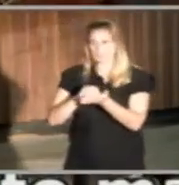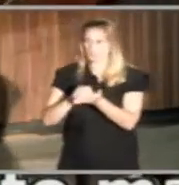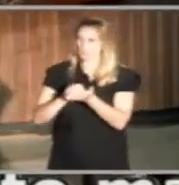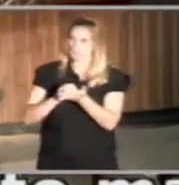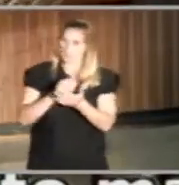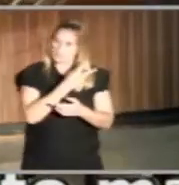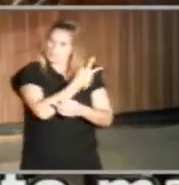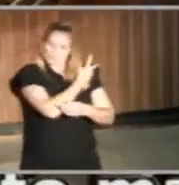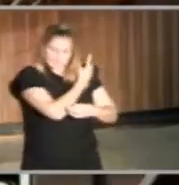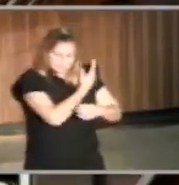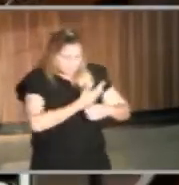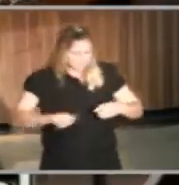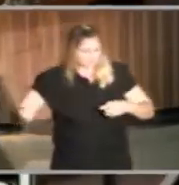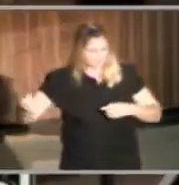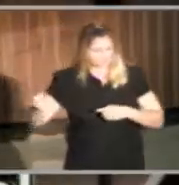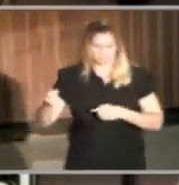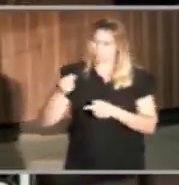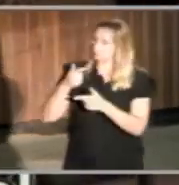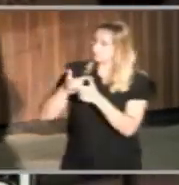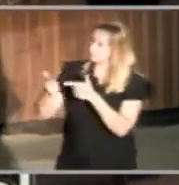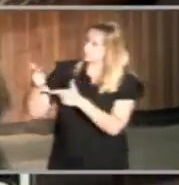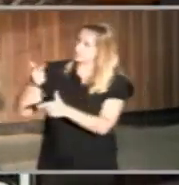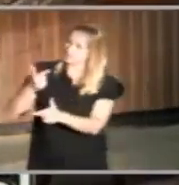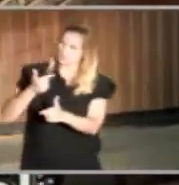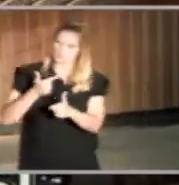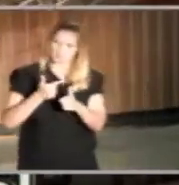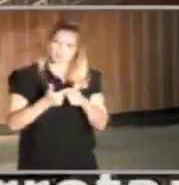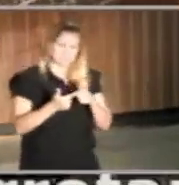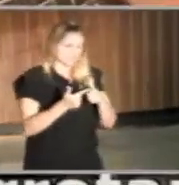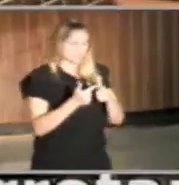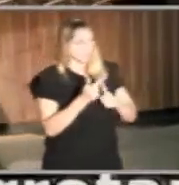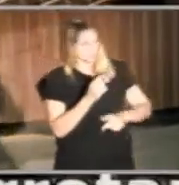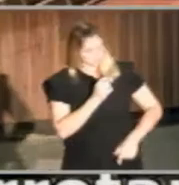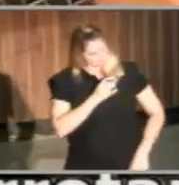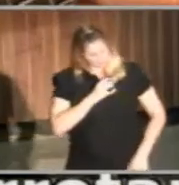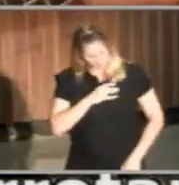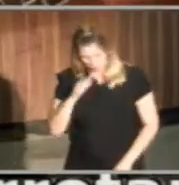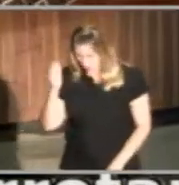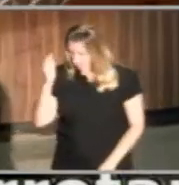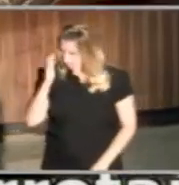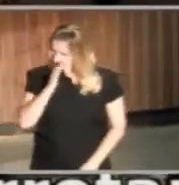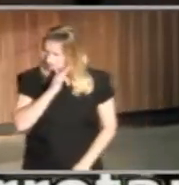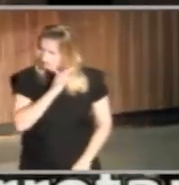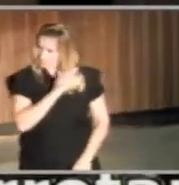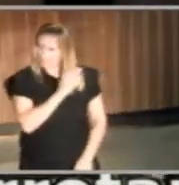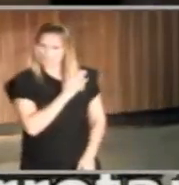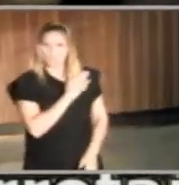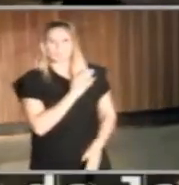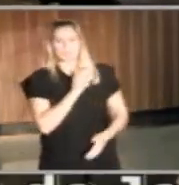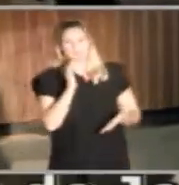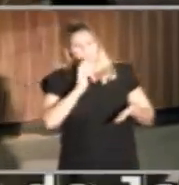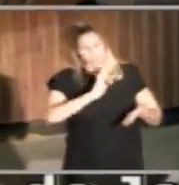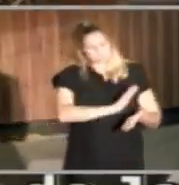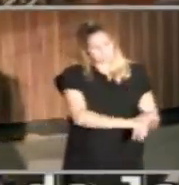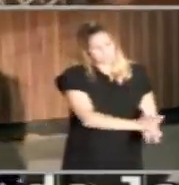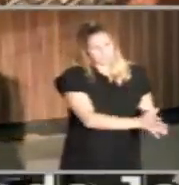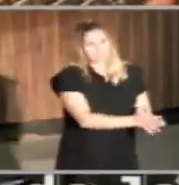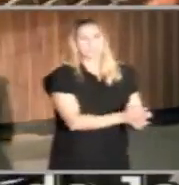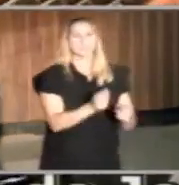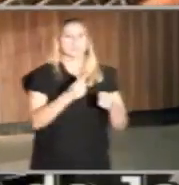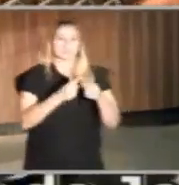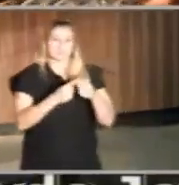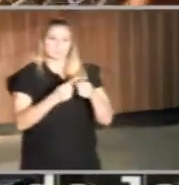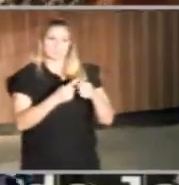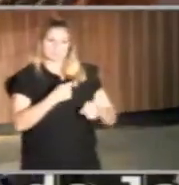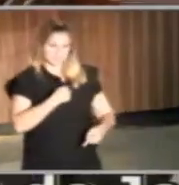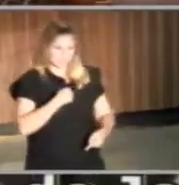do revolto mar. Todo medo e todo mal vou derrotar. Firme